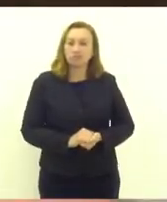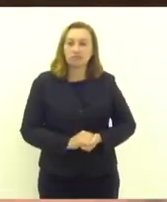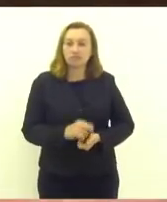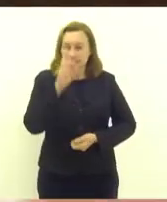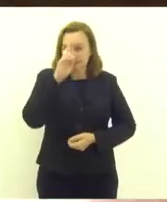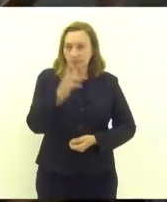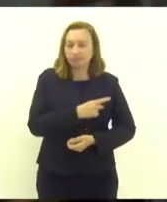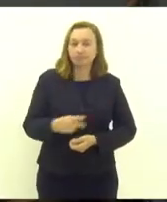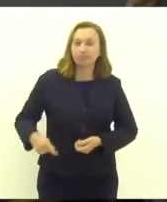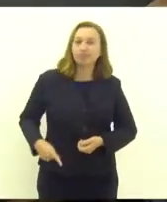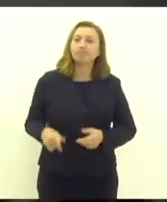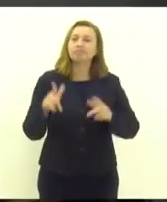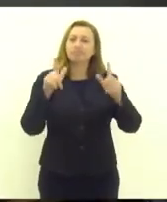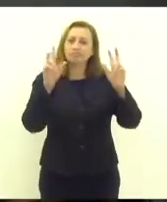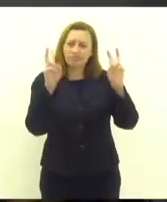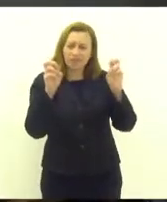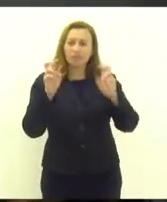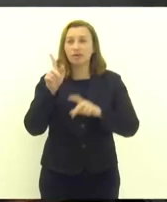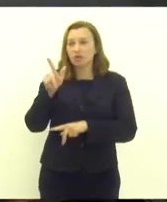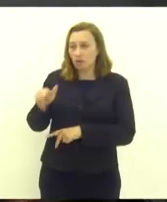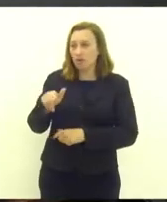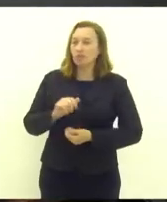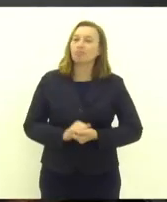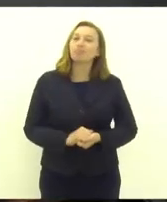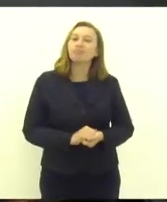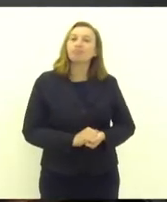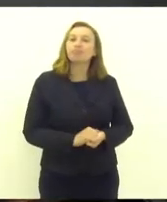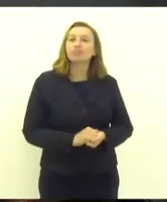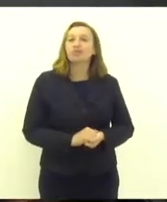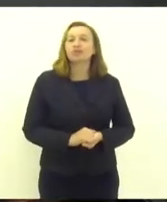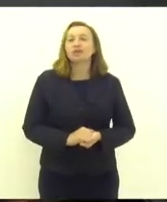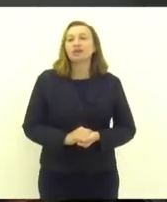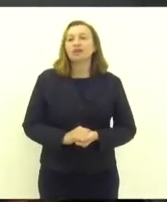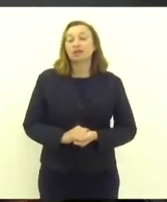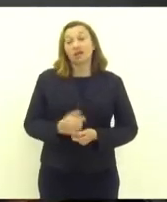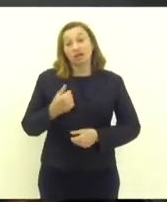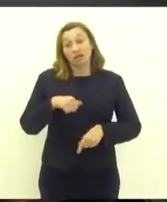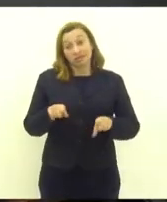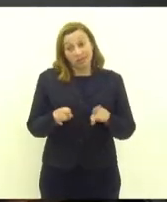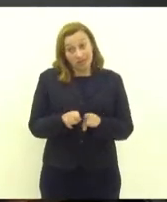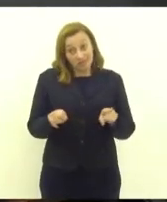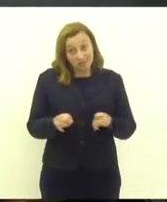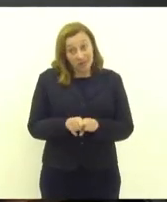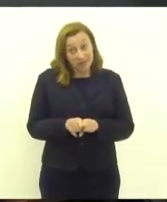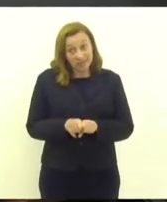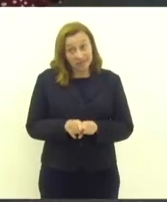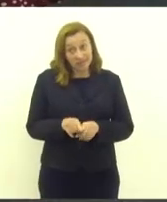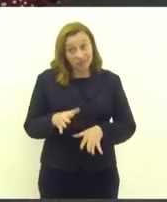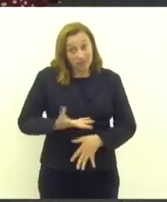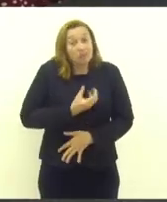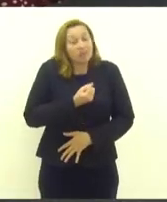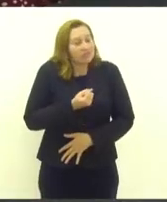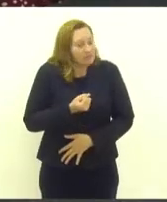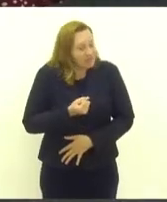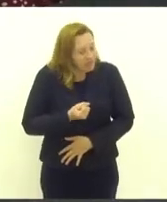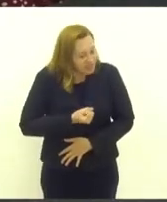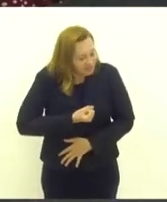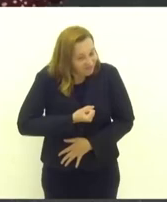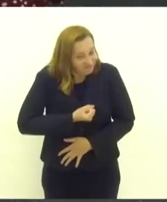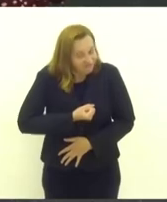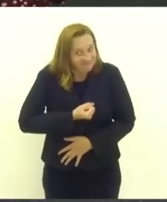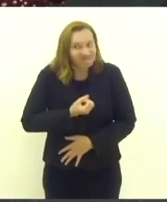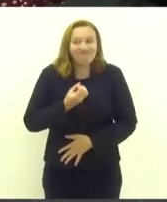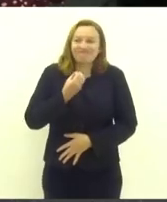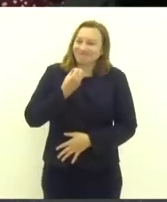sobre o mesmo tema eu também fui surpreendido positivamente